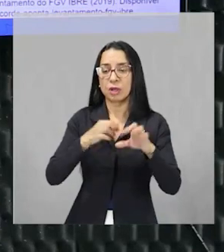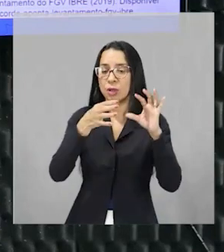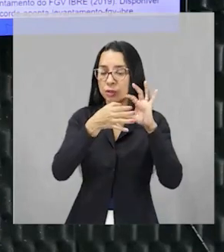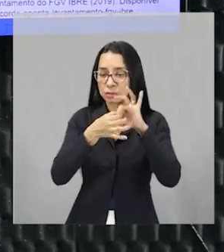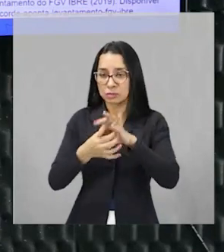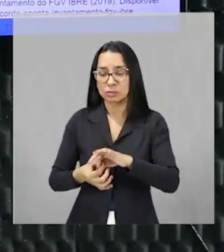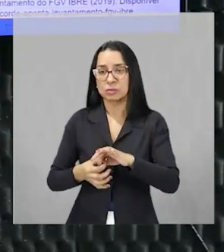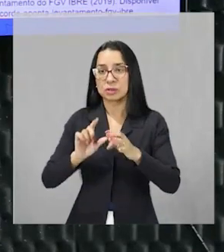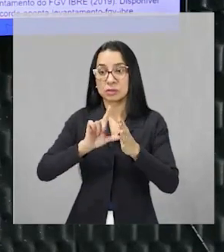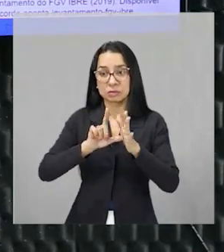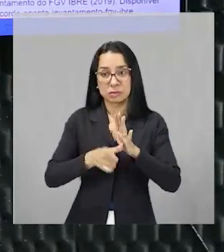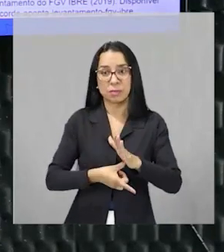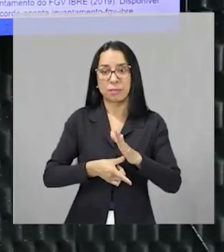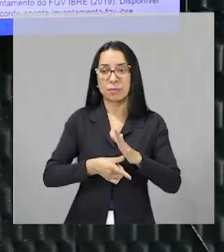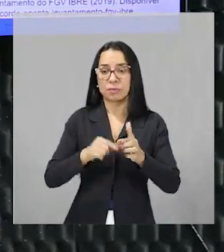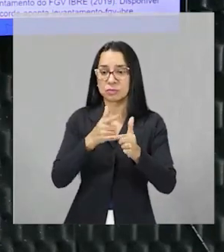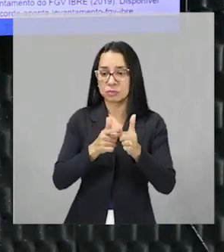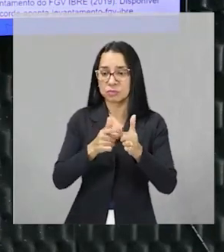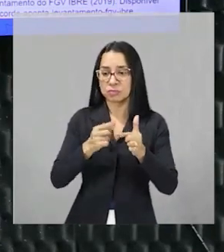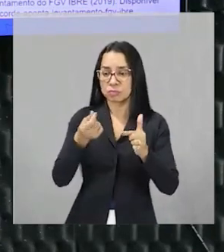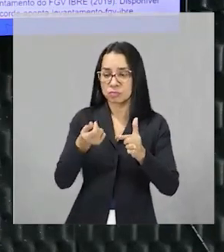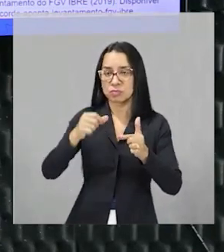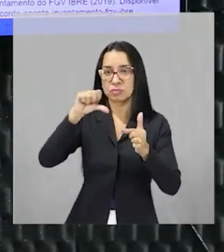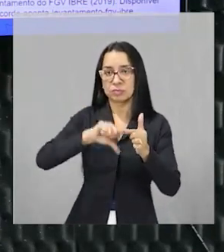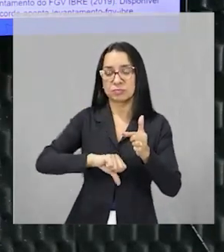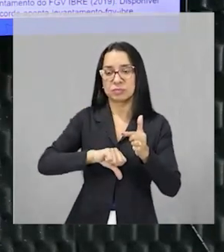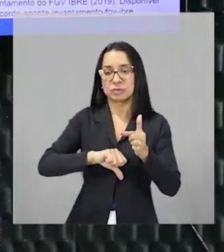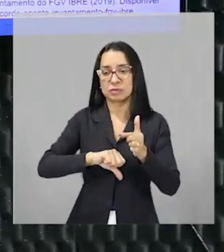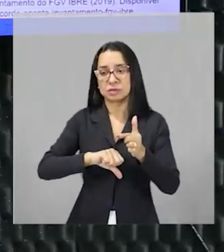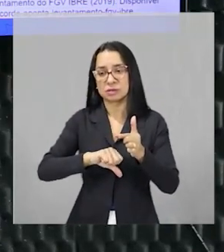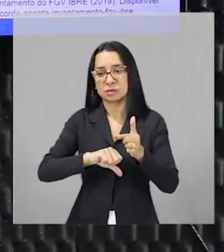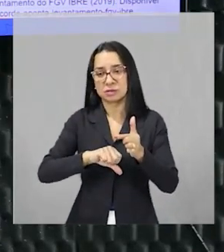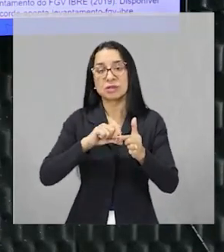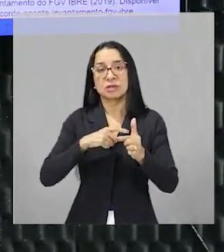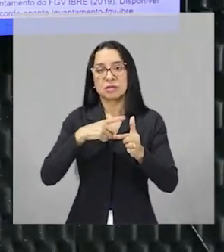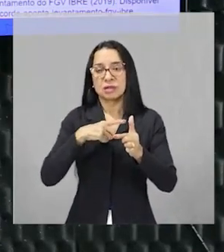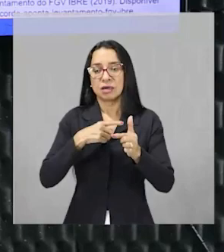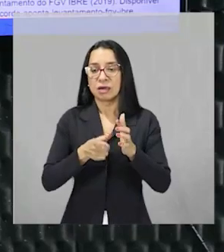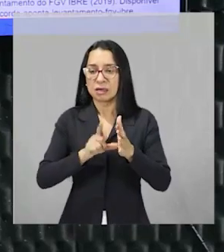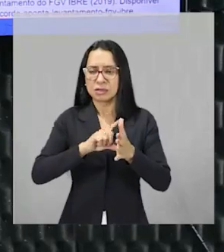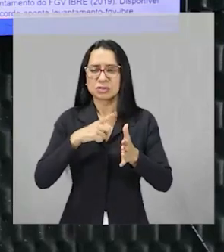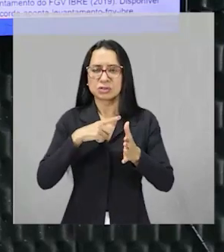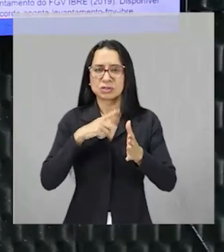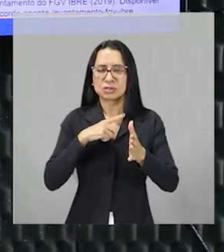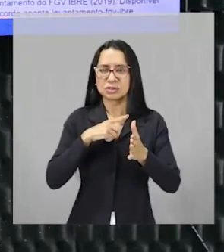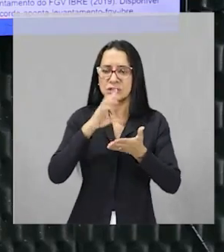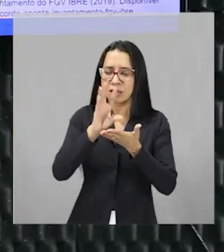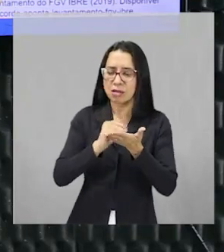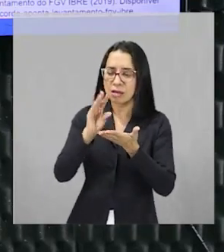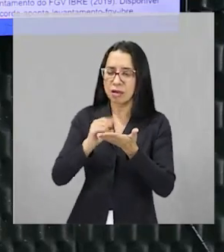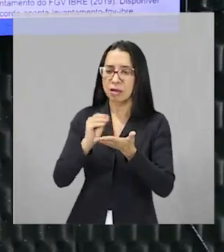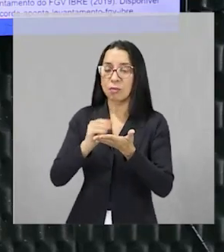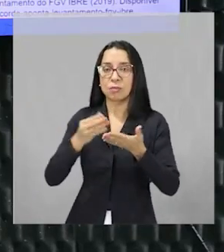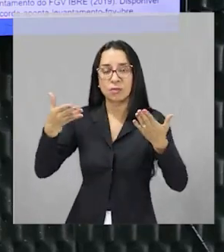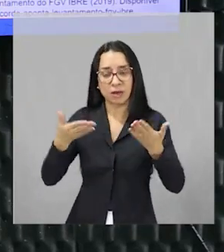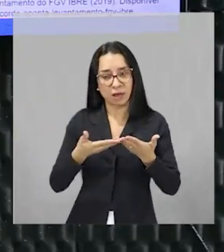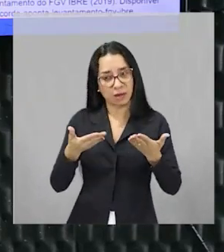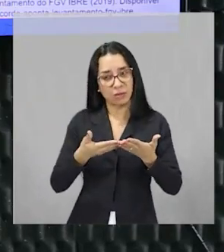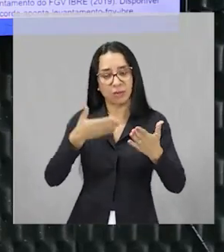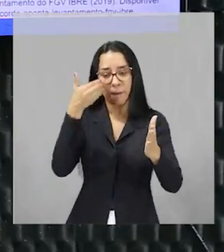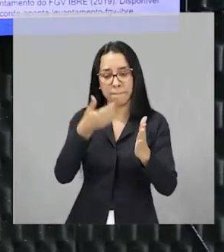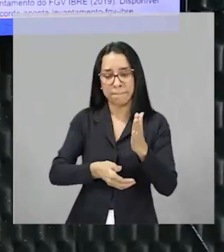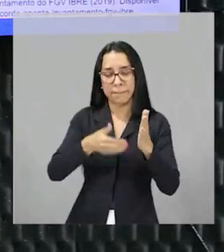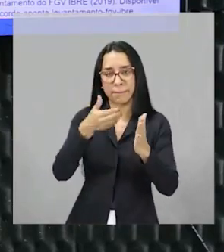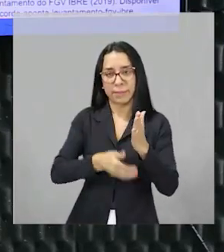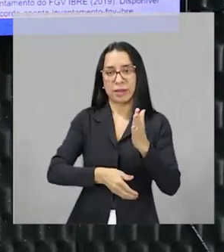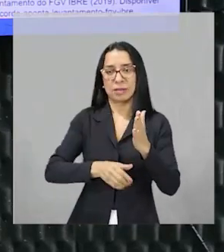essa camada que estava tendo ali um fator positivo de acúmulo, agora está tendo uma perda